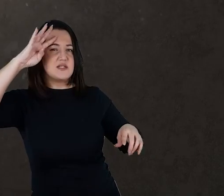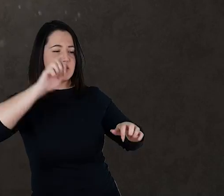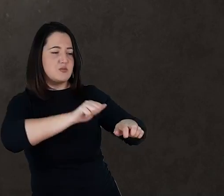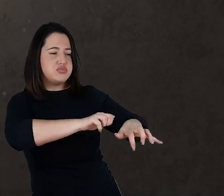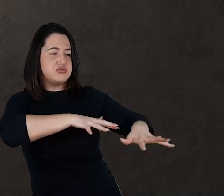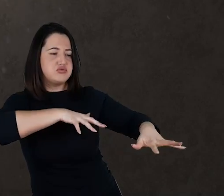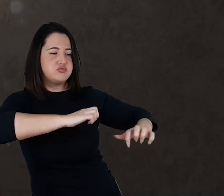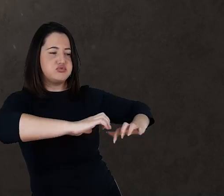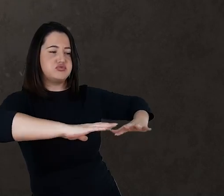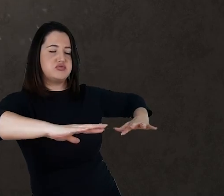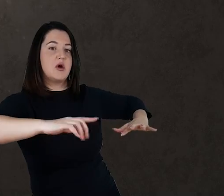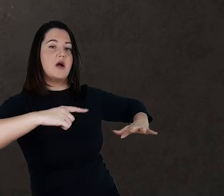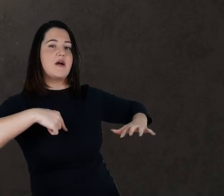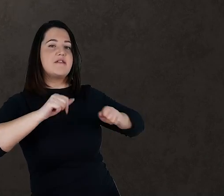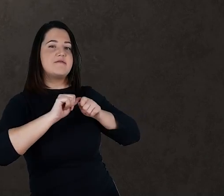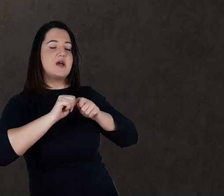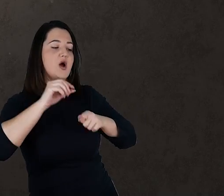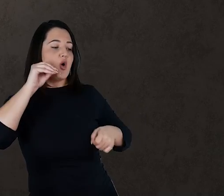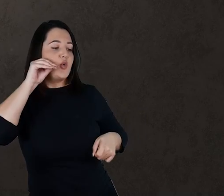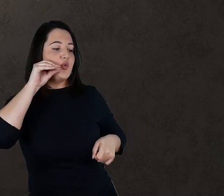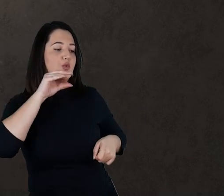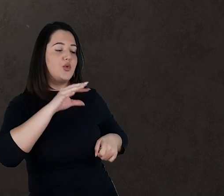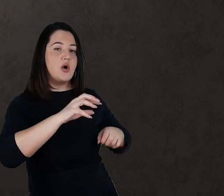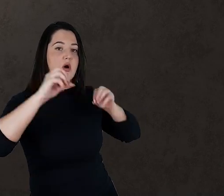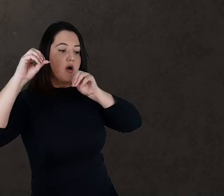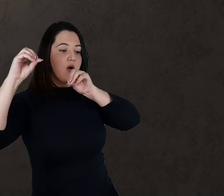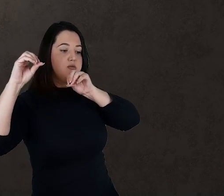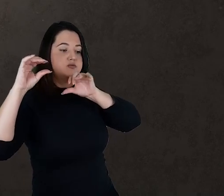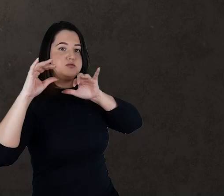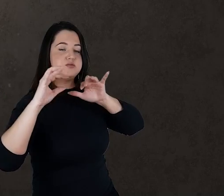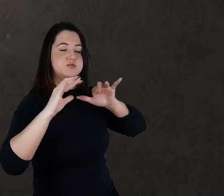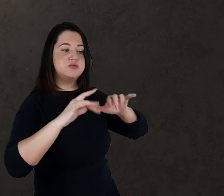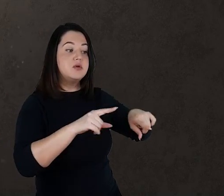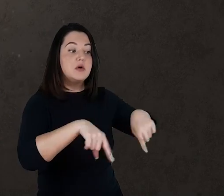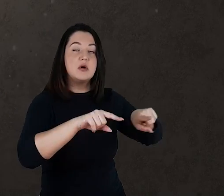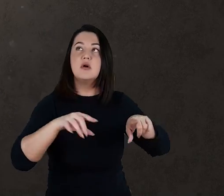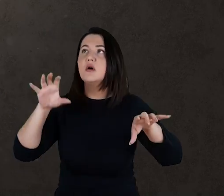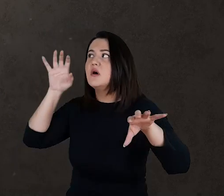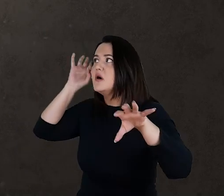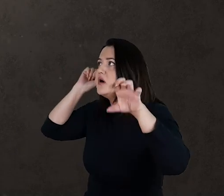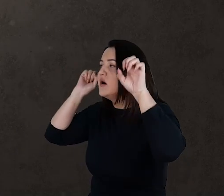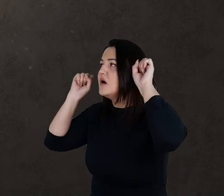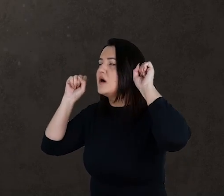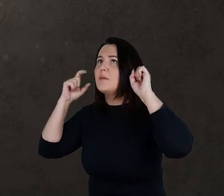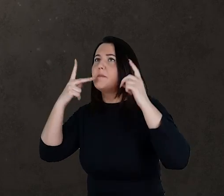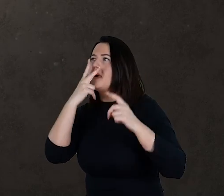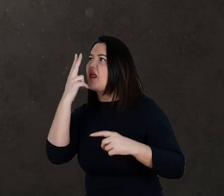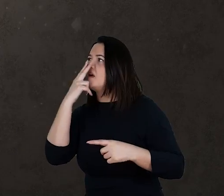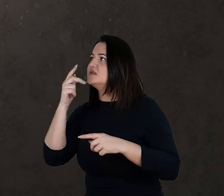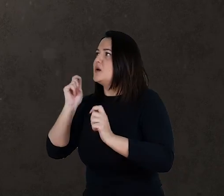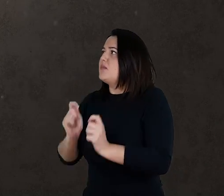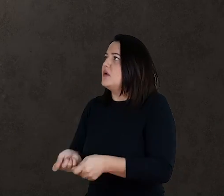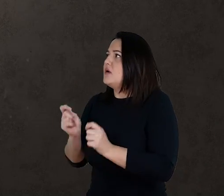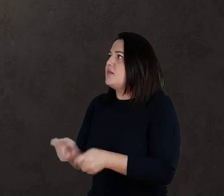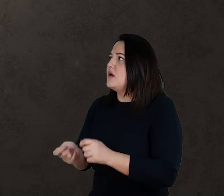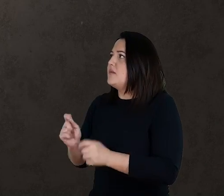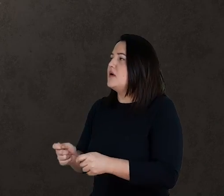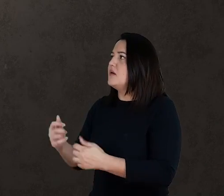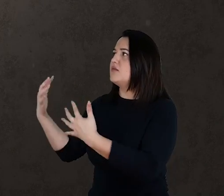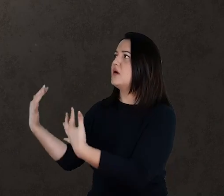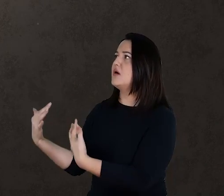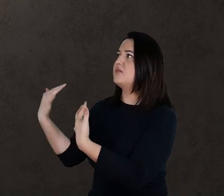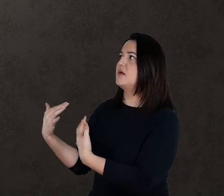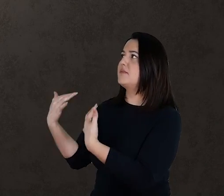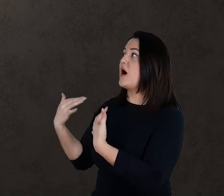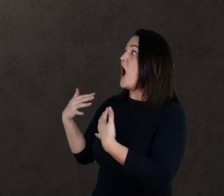o barulho de carros e o barulho de cavalos, o barulho de um grande exército. Então eles disseram uns aos outros: olha,